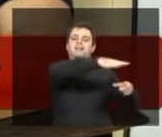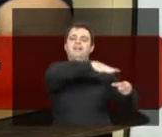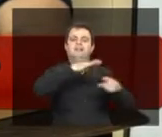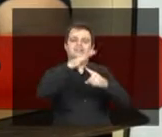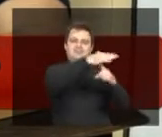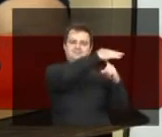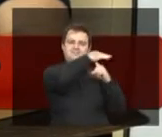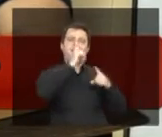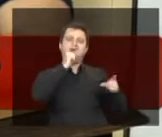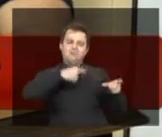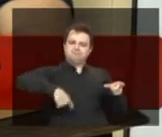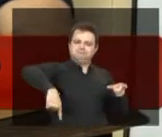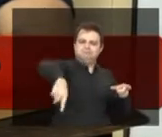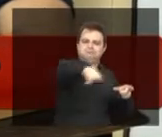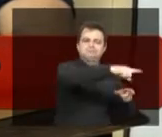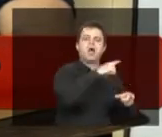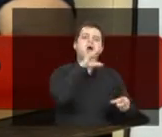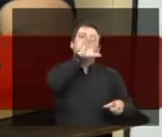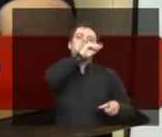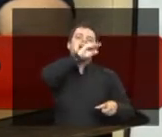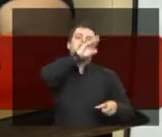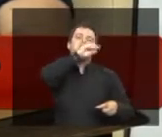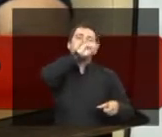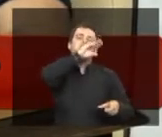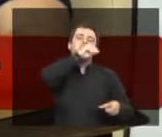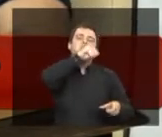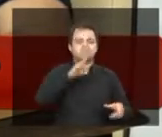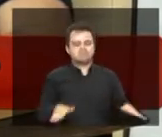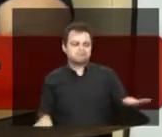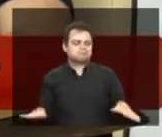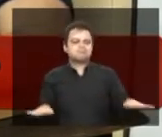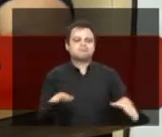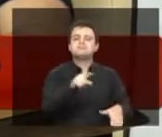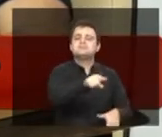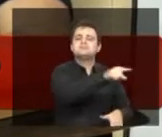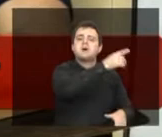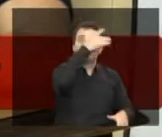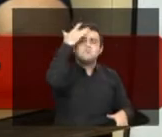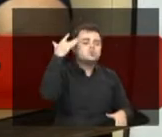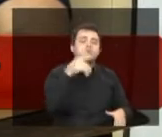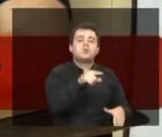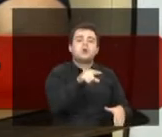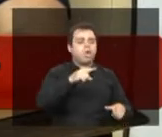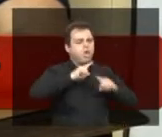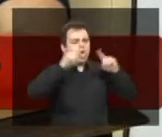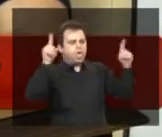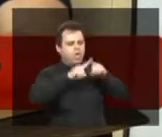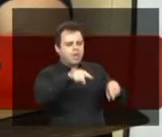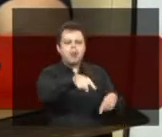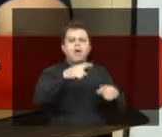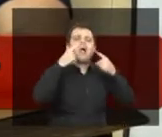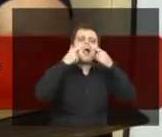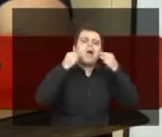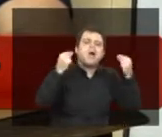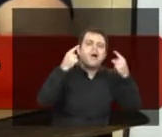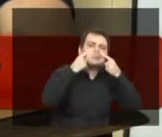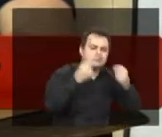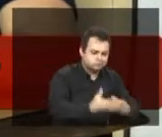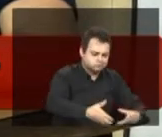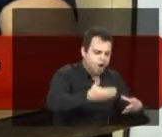da represa. Muitos protetores de animais reclamando que os animais estavam comendo as rações dos gatos ali perto do